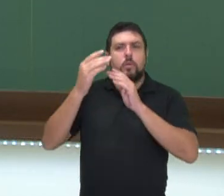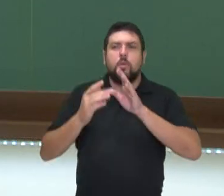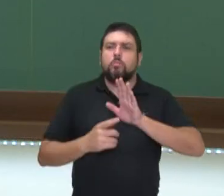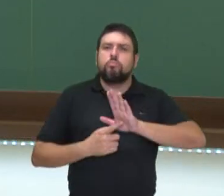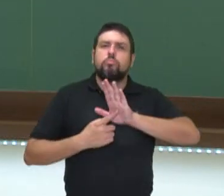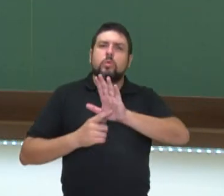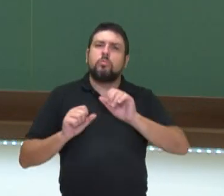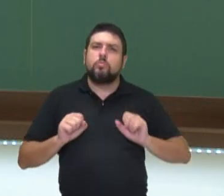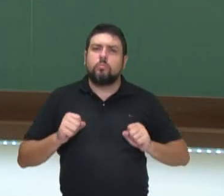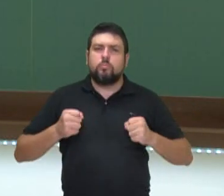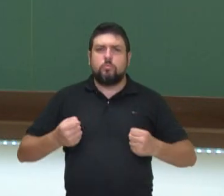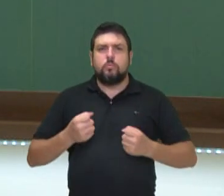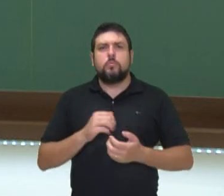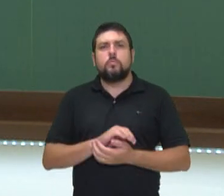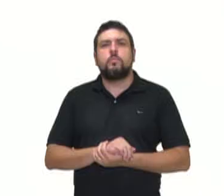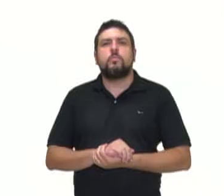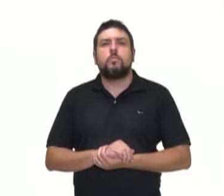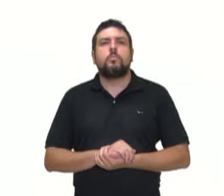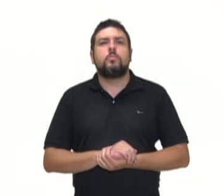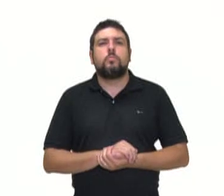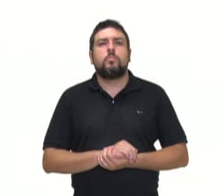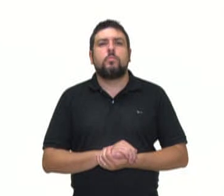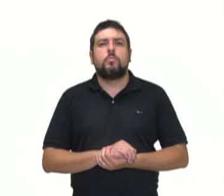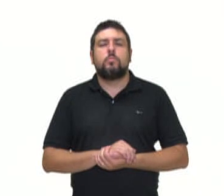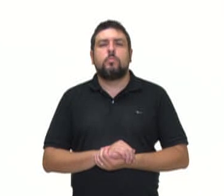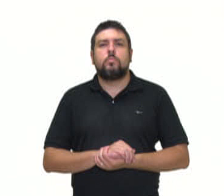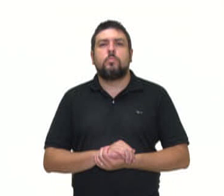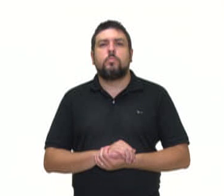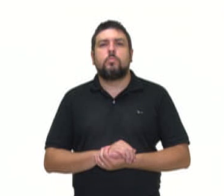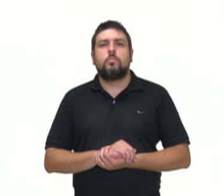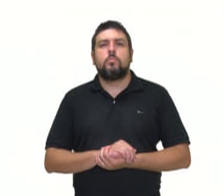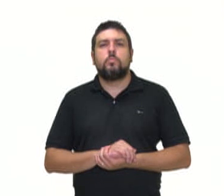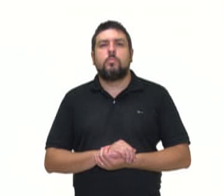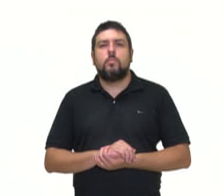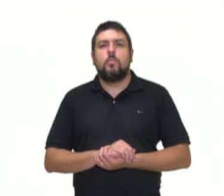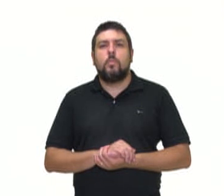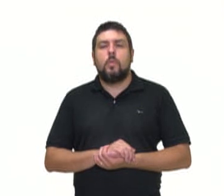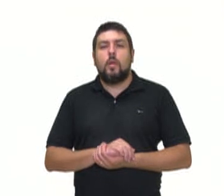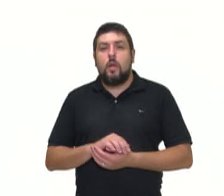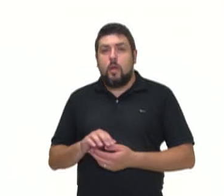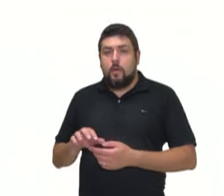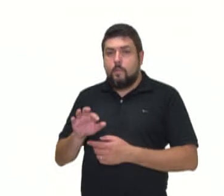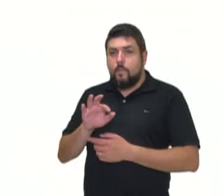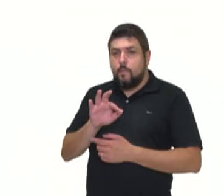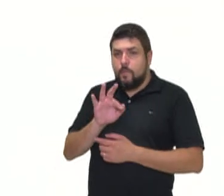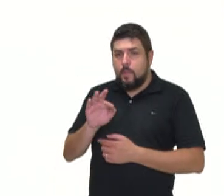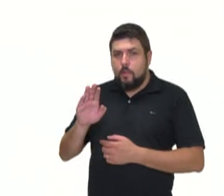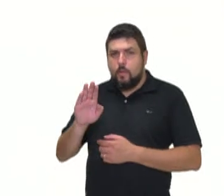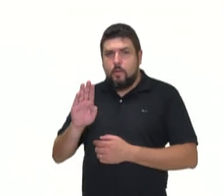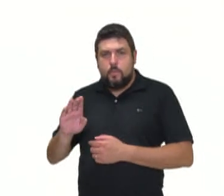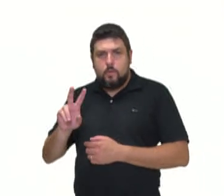seu potencial. Vamos lá? Convocado pela Federação Brasileira de Futebol em